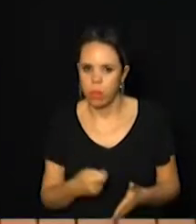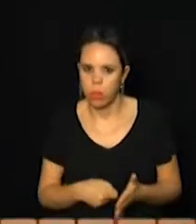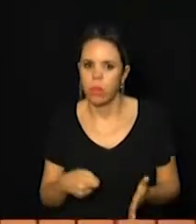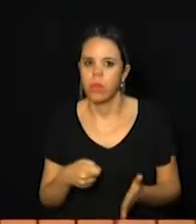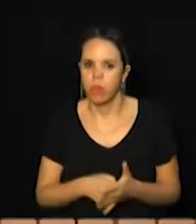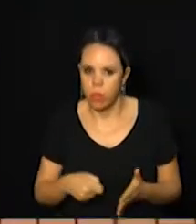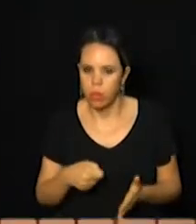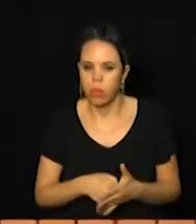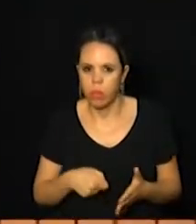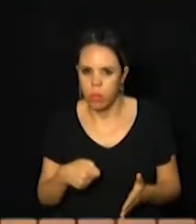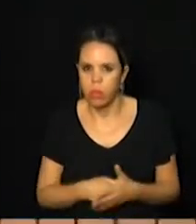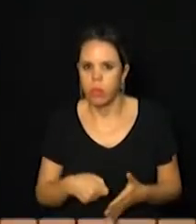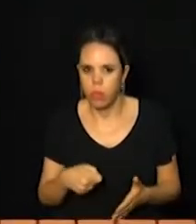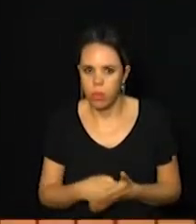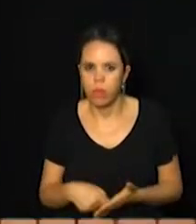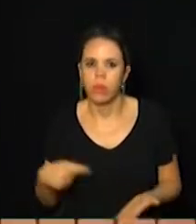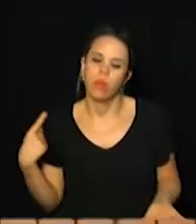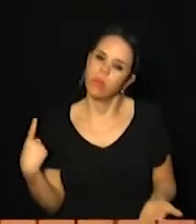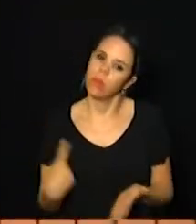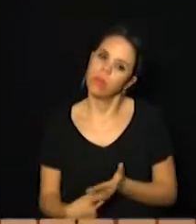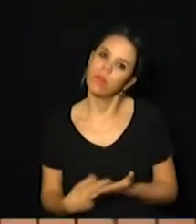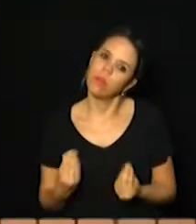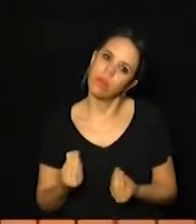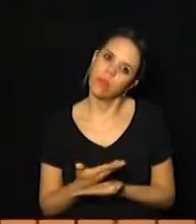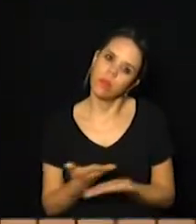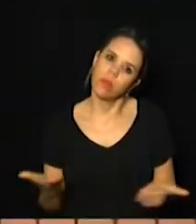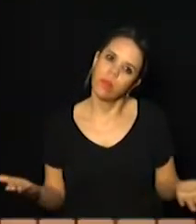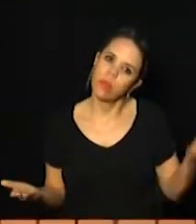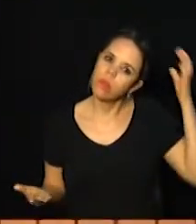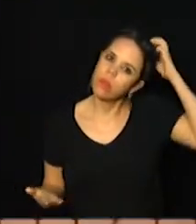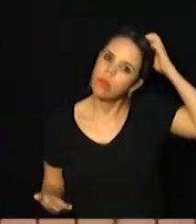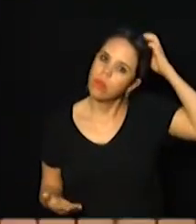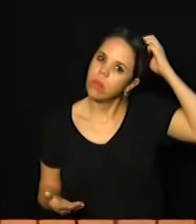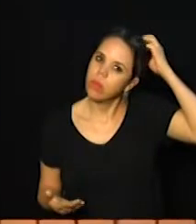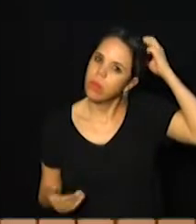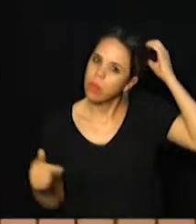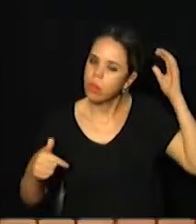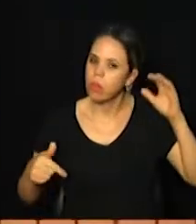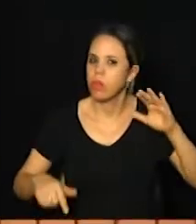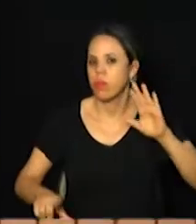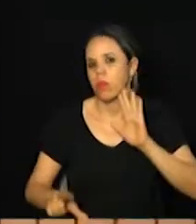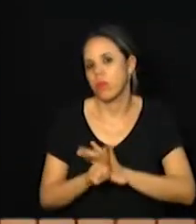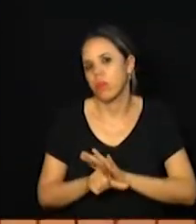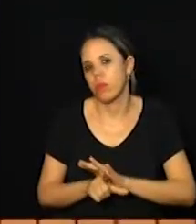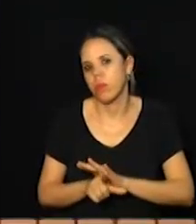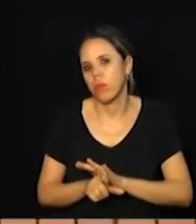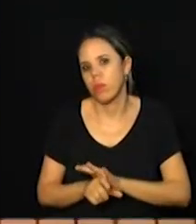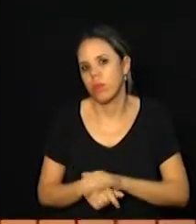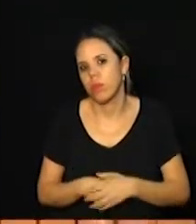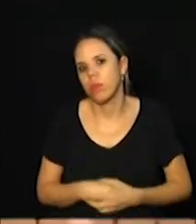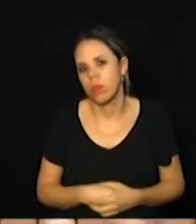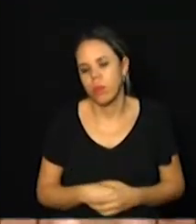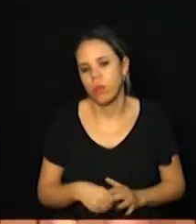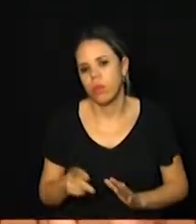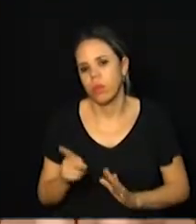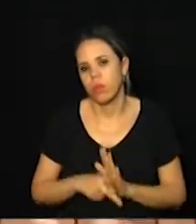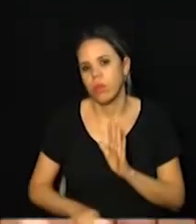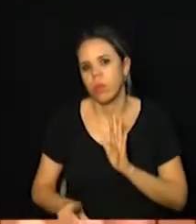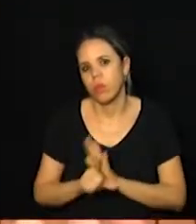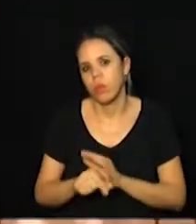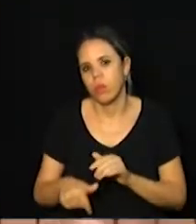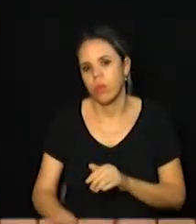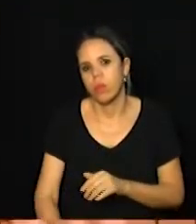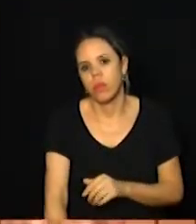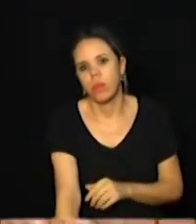nós vamos lutar e nós contamos muito com ciúme muito com essa casa de lei e se sair esse projeto de lei